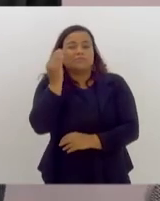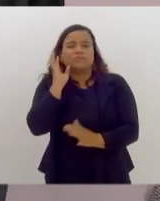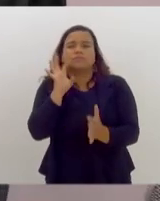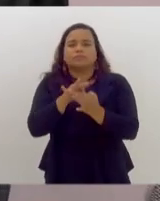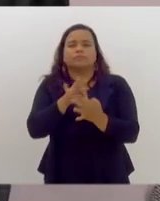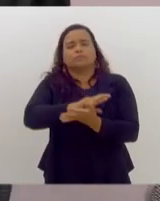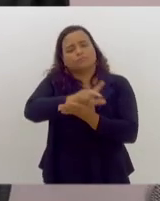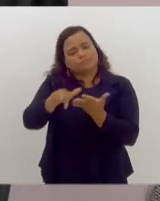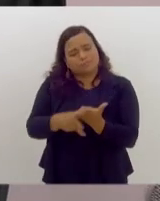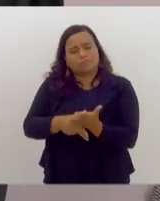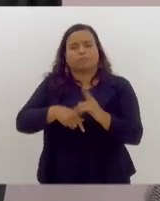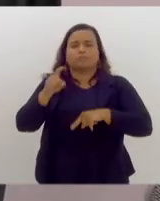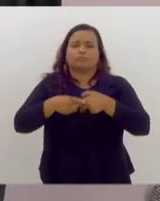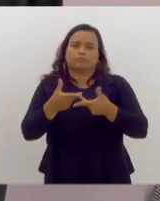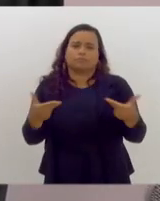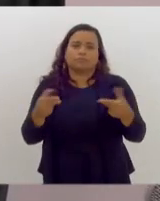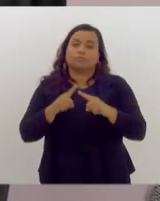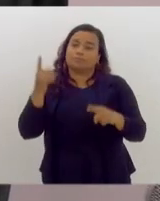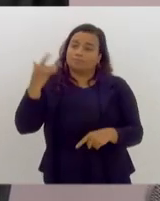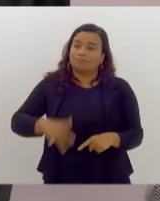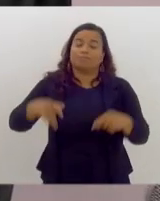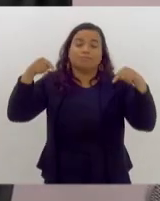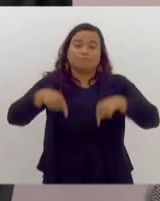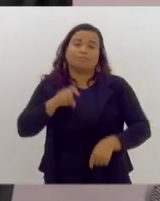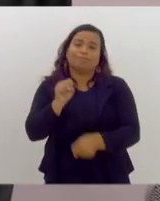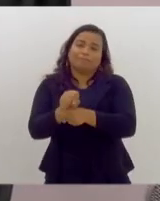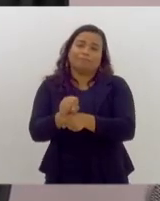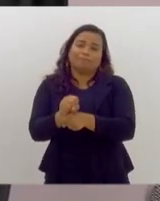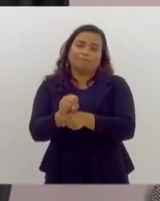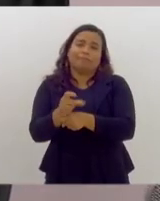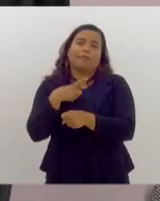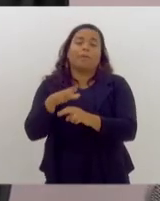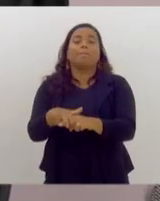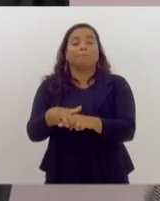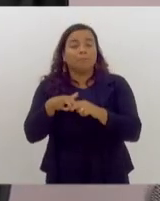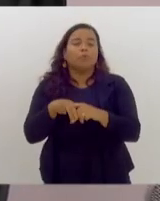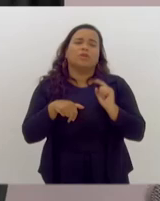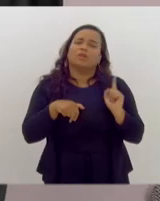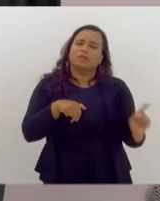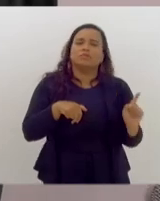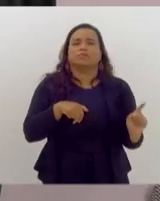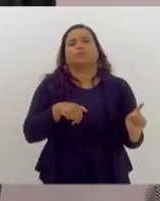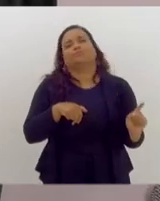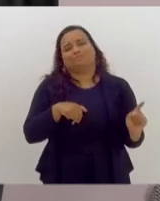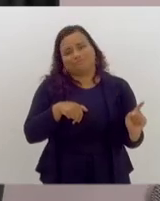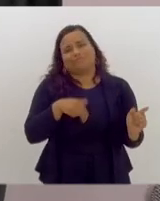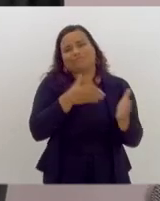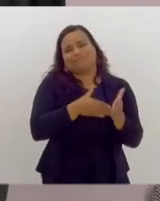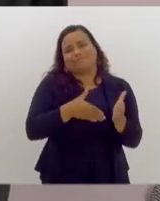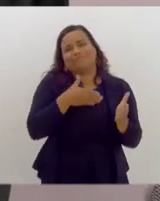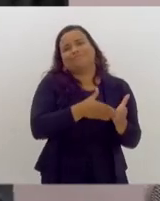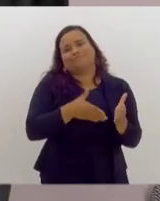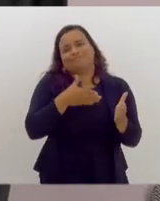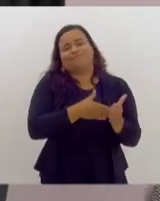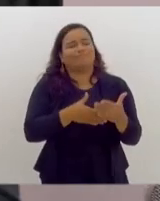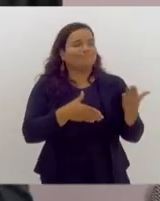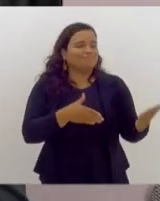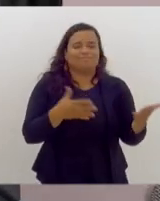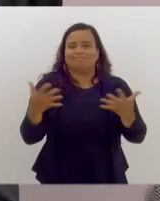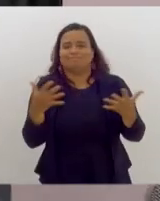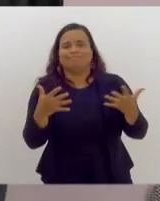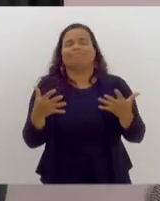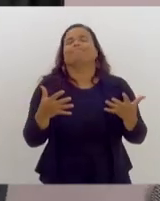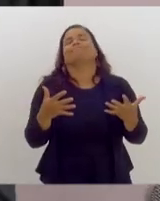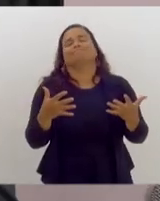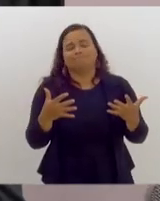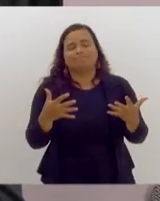de elementos, mas, infelizmente, hoje está paralisado em decorrência desse impasse que tem como pano de